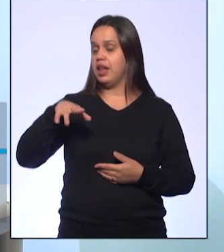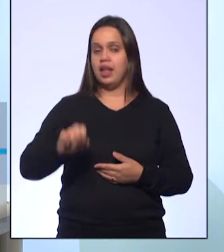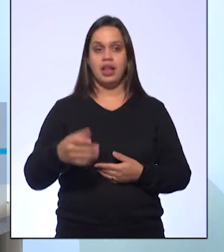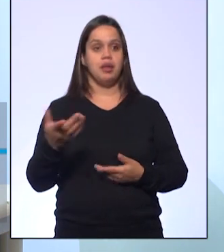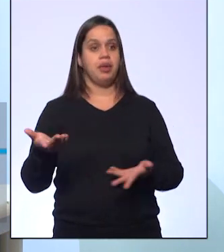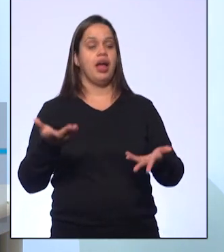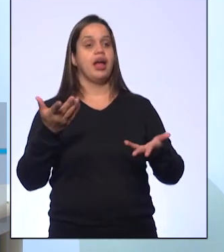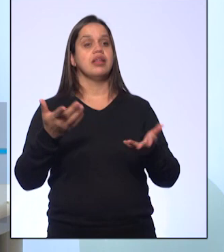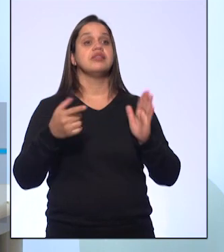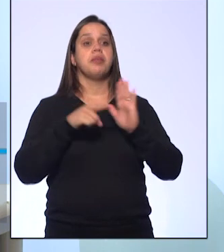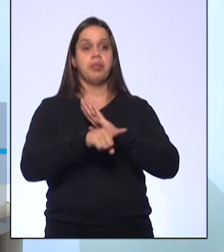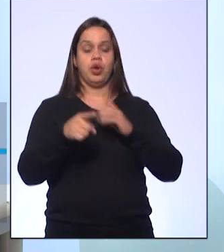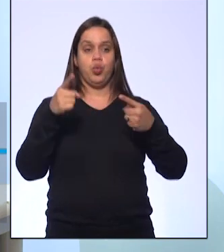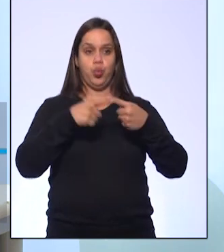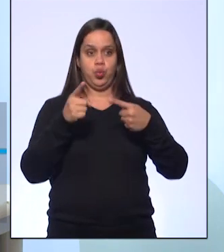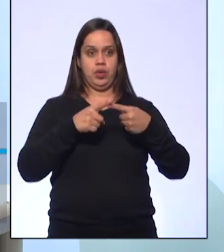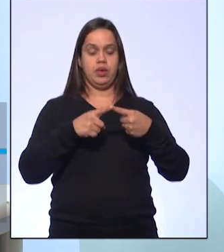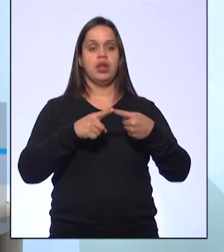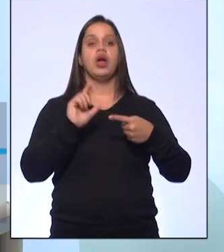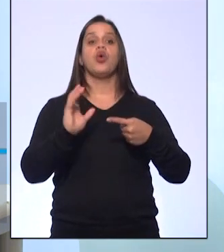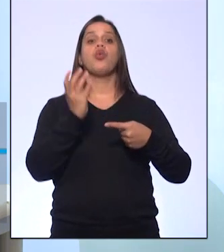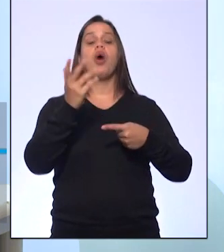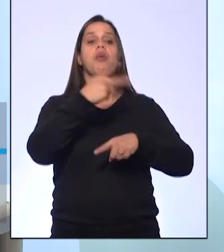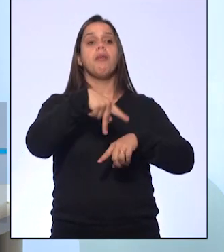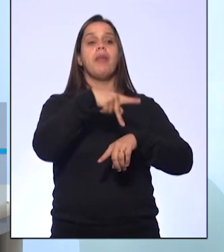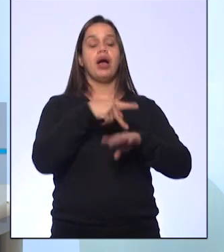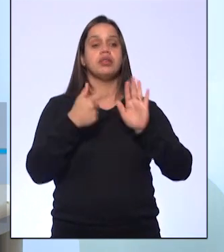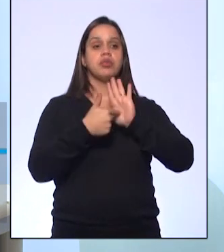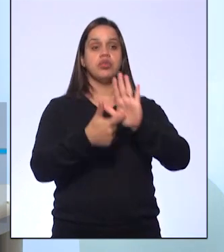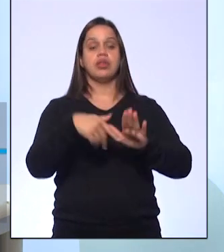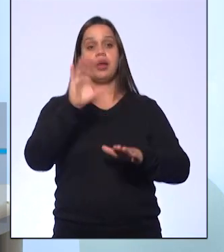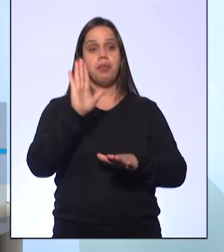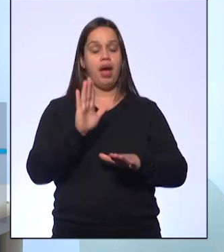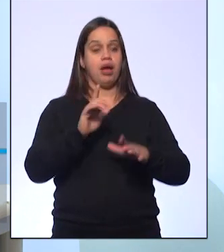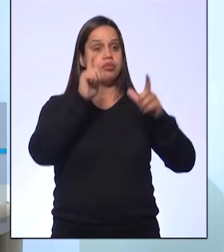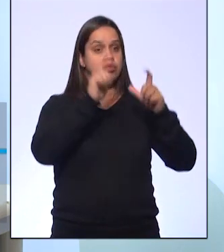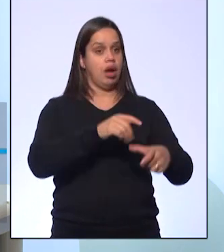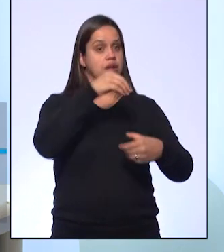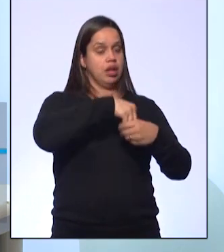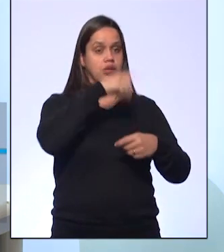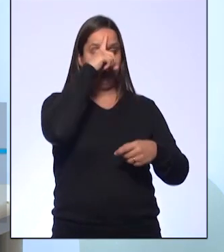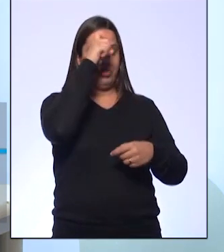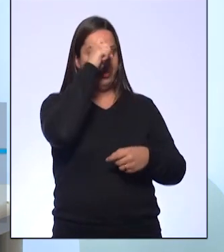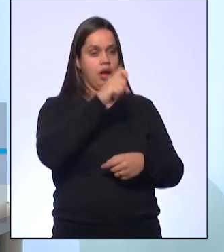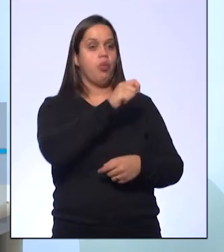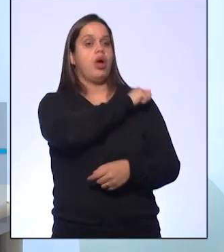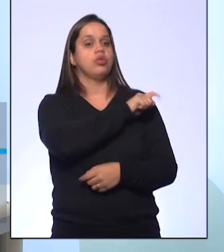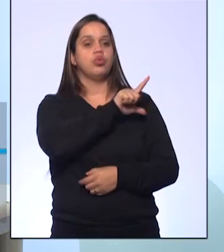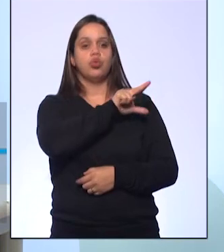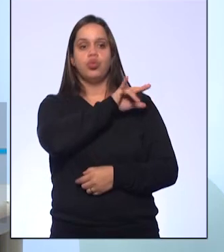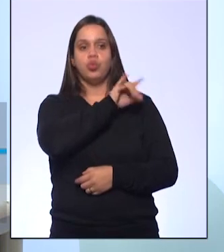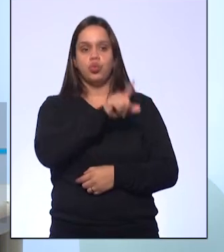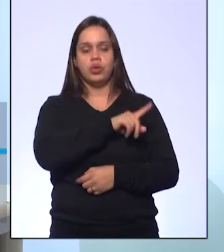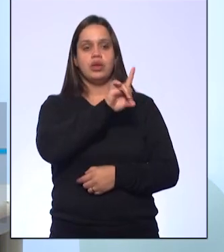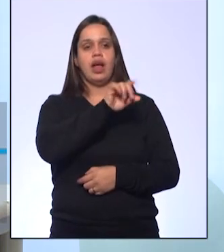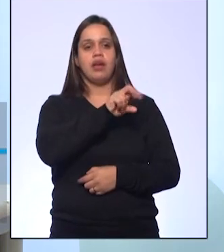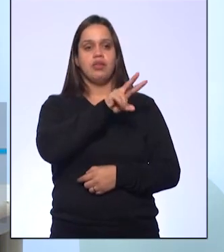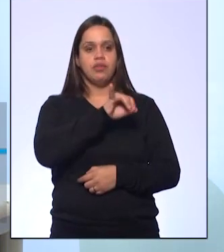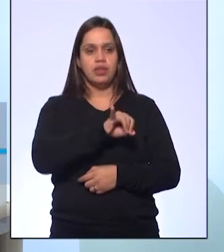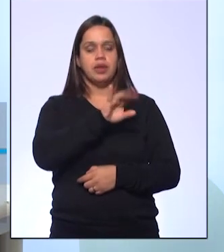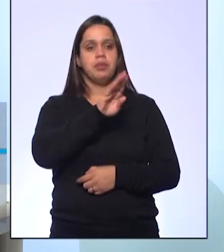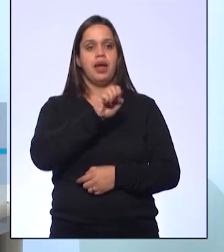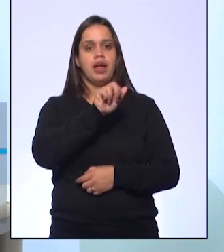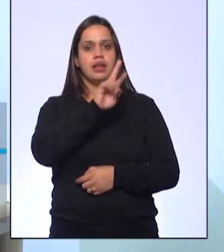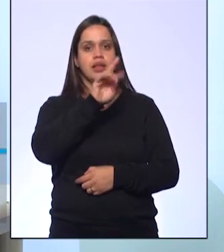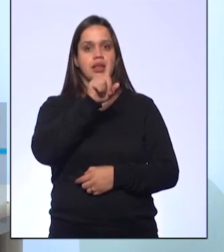essa questão, a primeira questão, qual dos países indicados tem mais leitos? O Luiz Felipe, o Davi, a